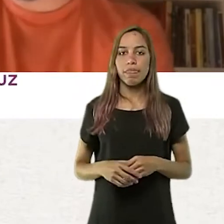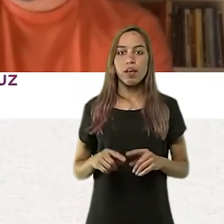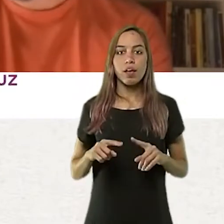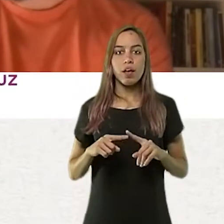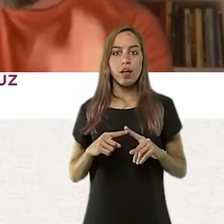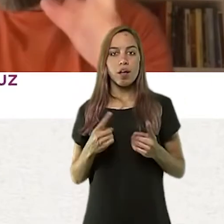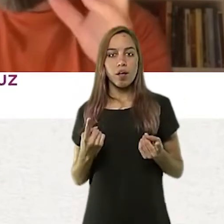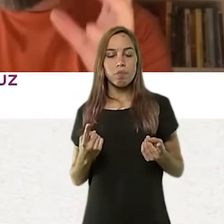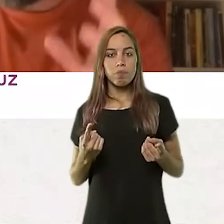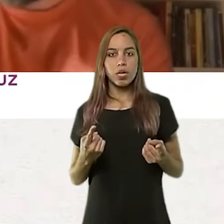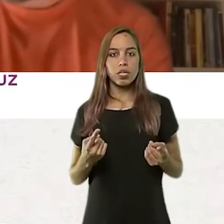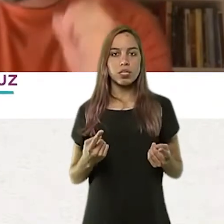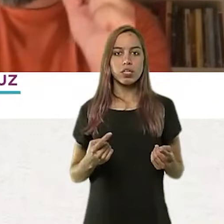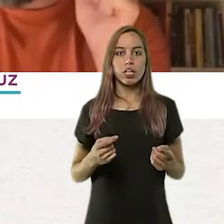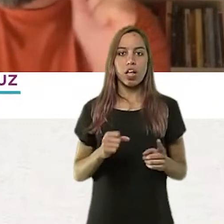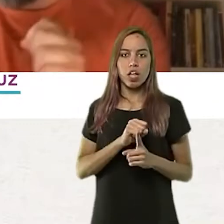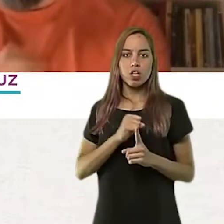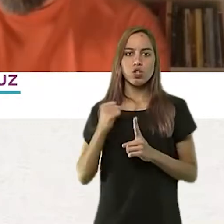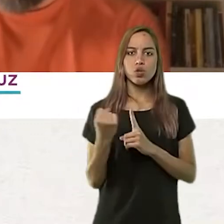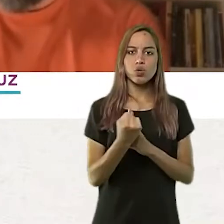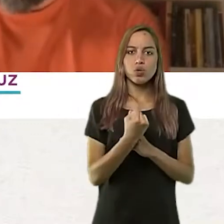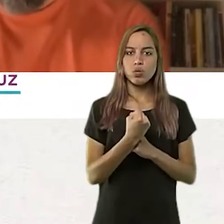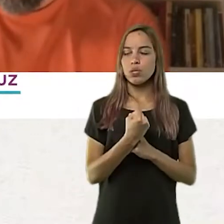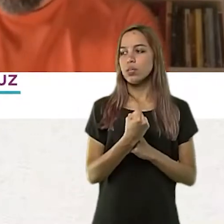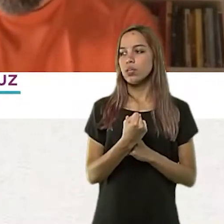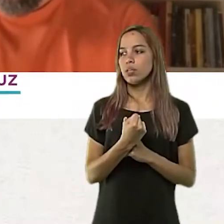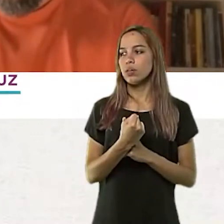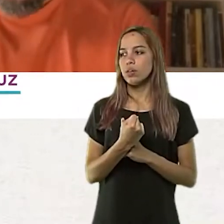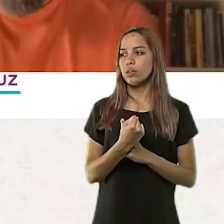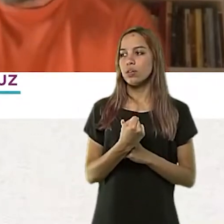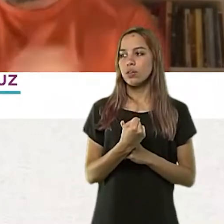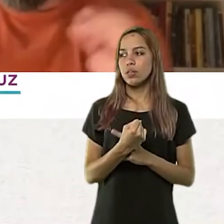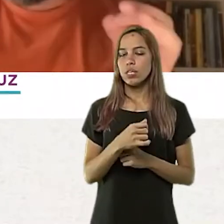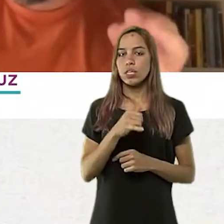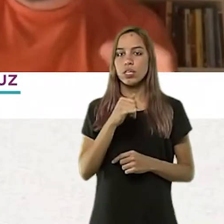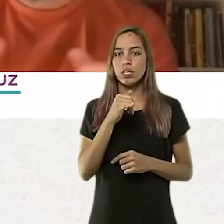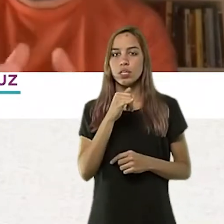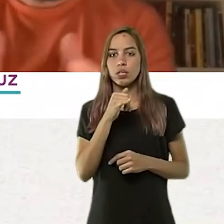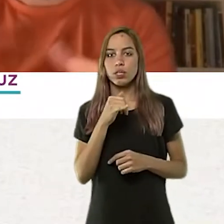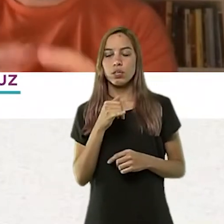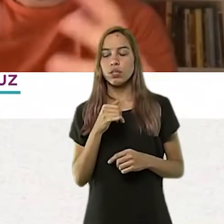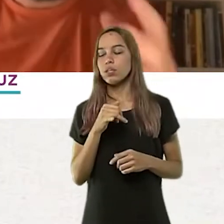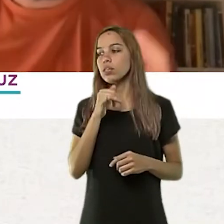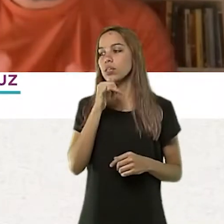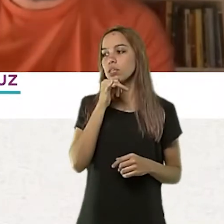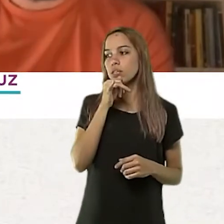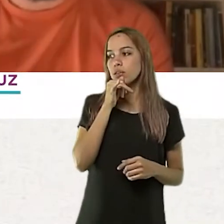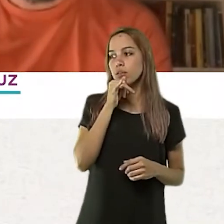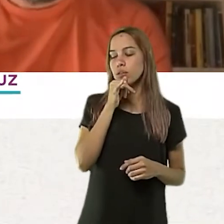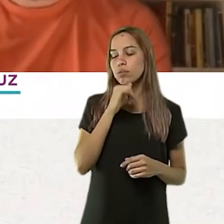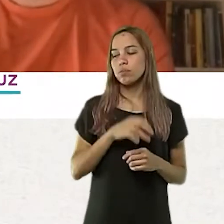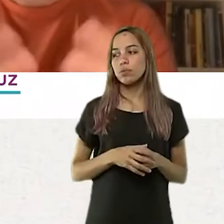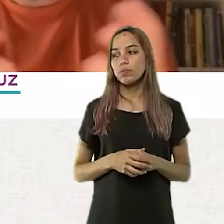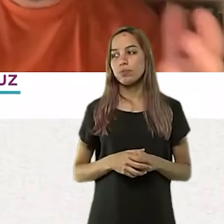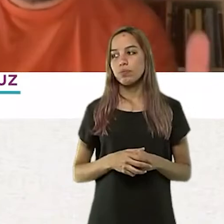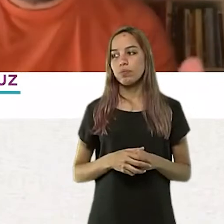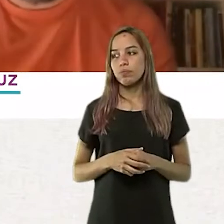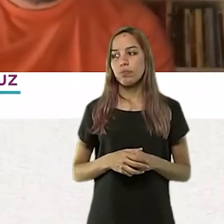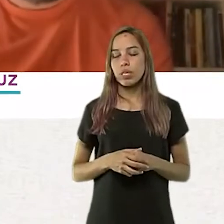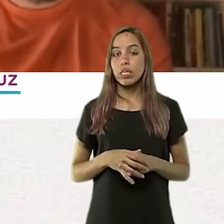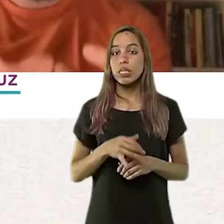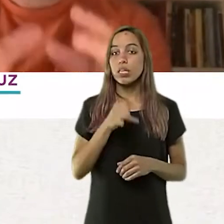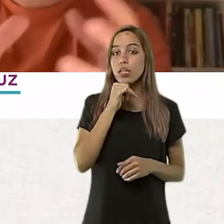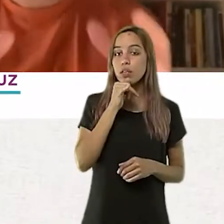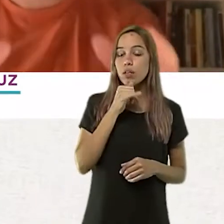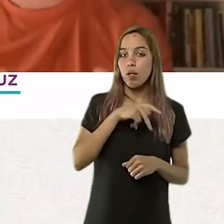na sociedade. E vale para tudo, porque por exemplo, mesmo, vamos imaginar um país que não